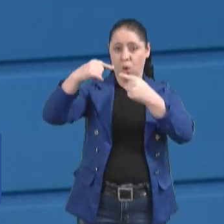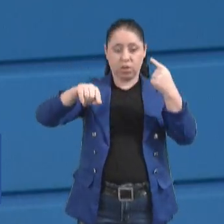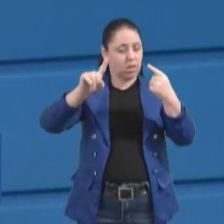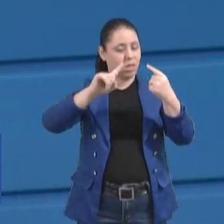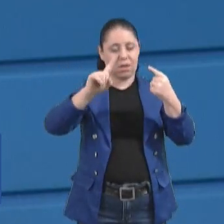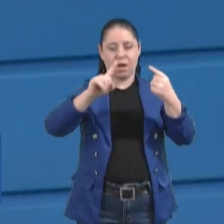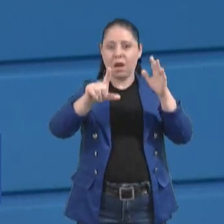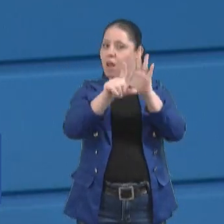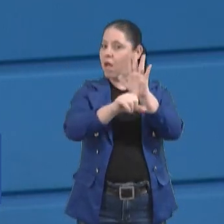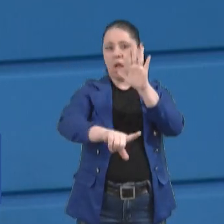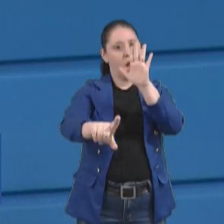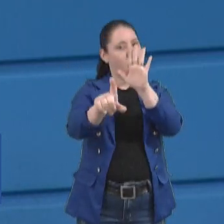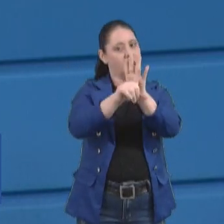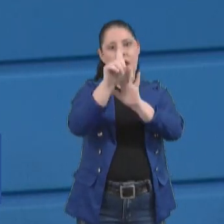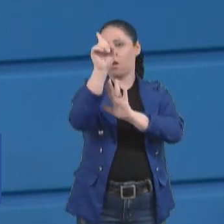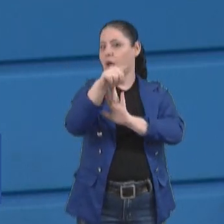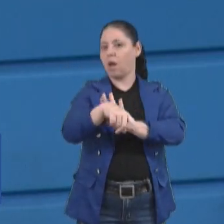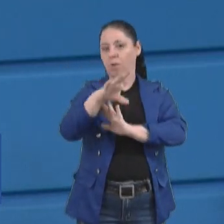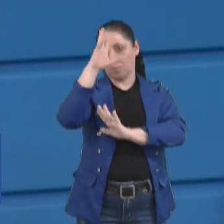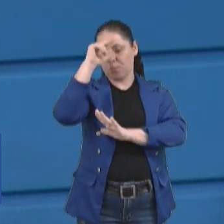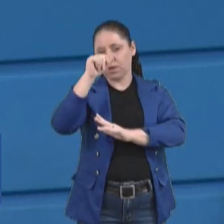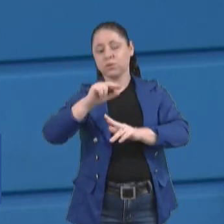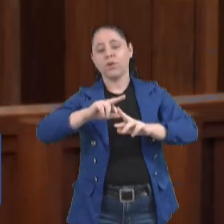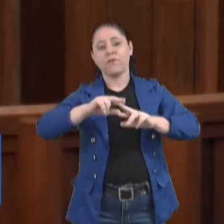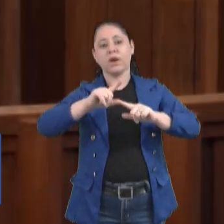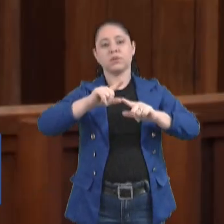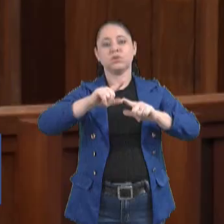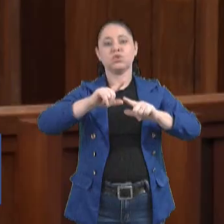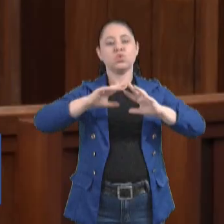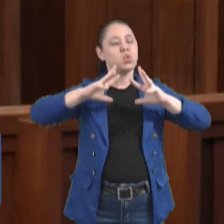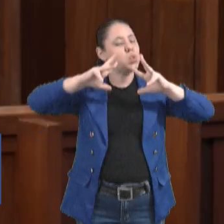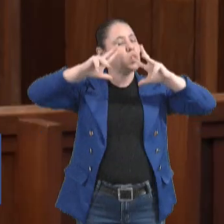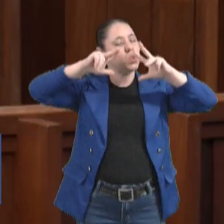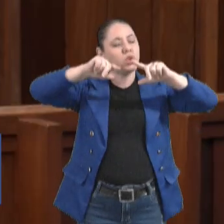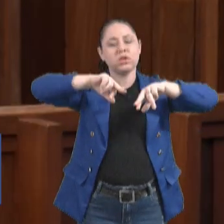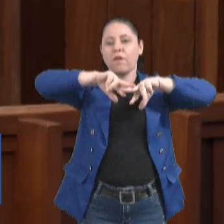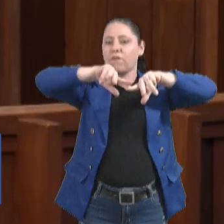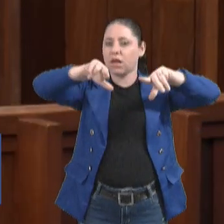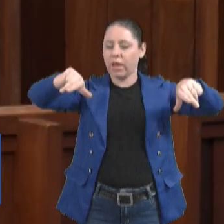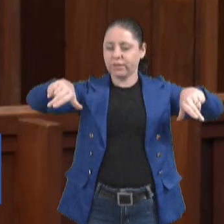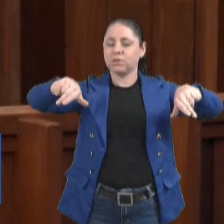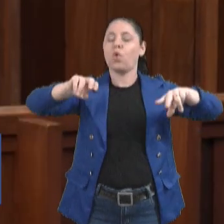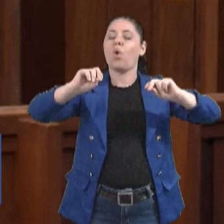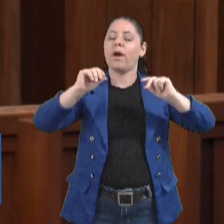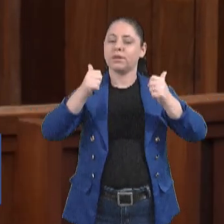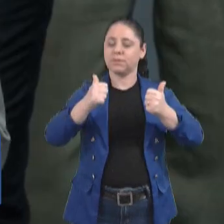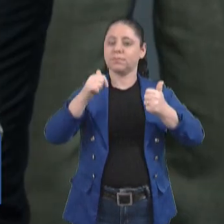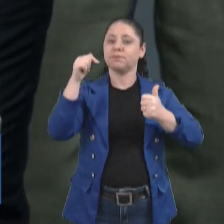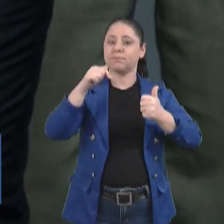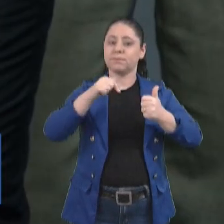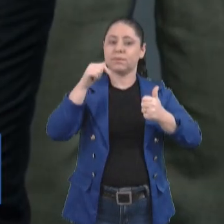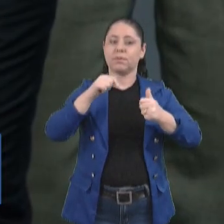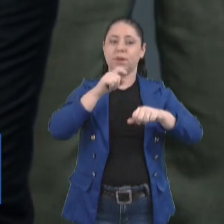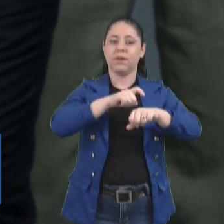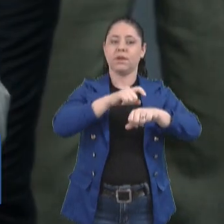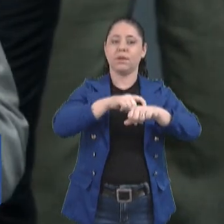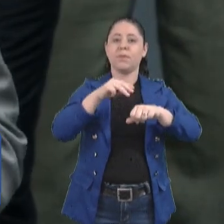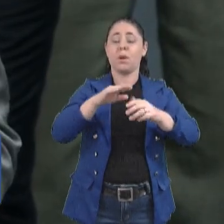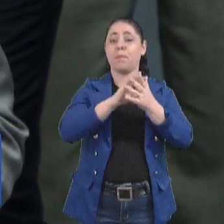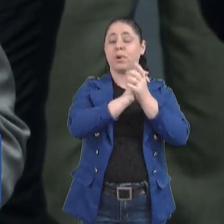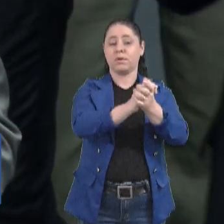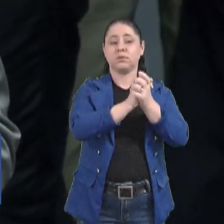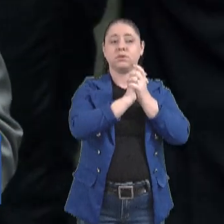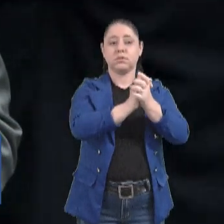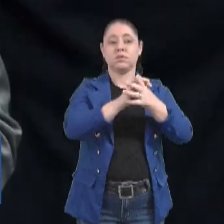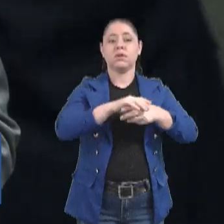hierarquia, lei é lei. Decisão e jurisprudência tem para todo gosto e para todo tipo. Então, eu quero aqui, neste momento,